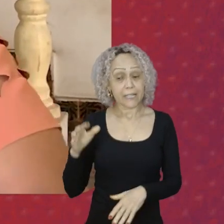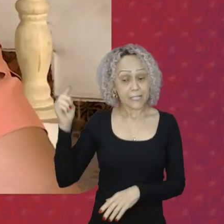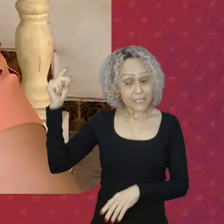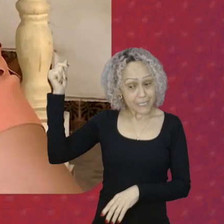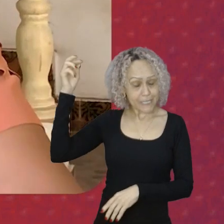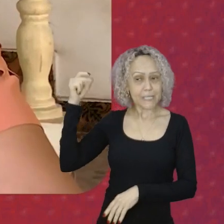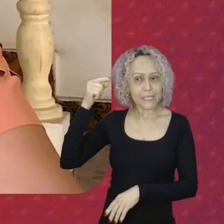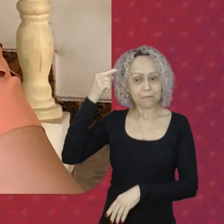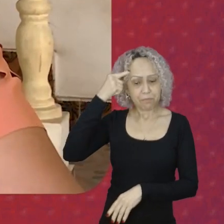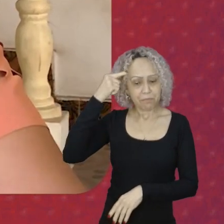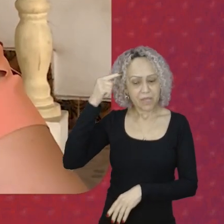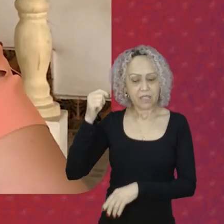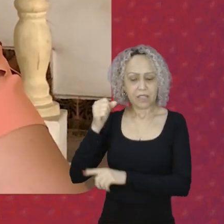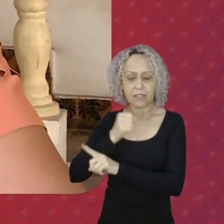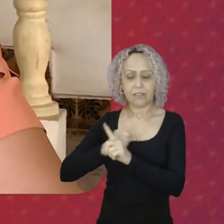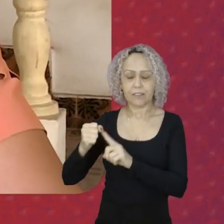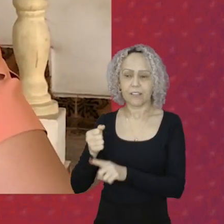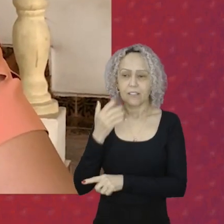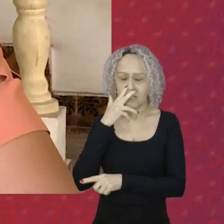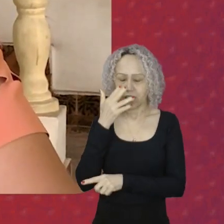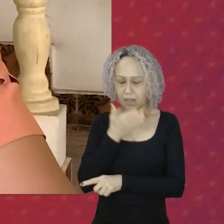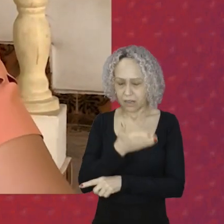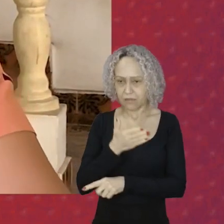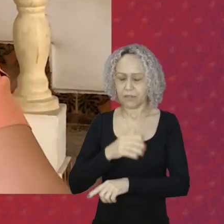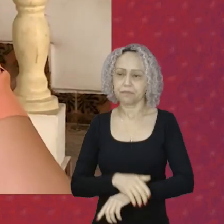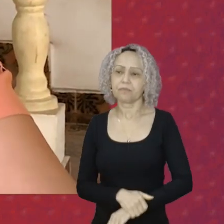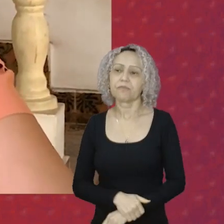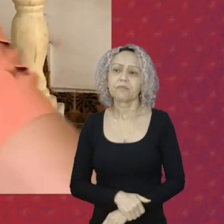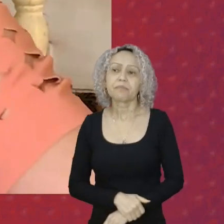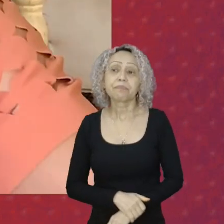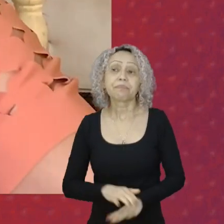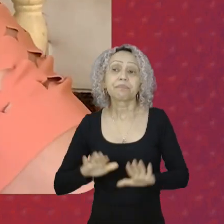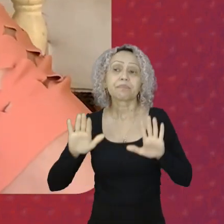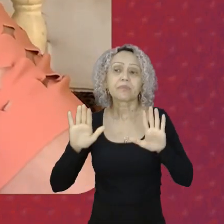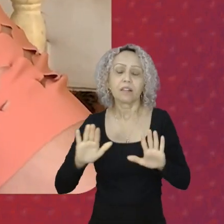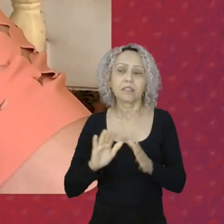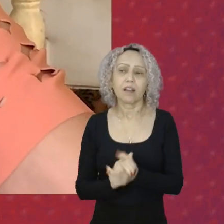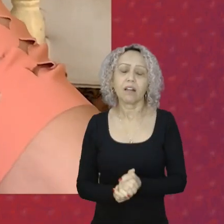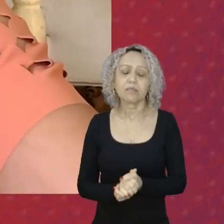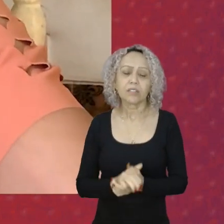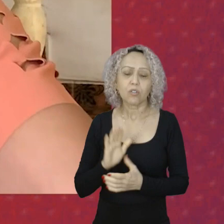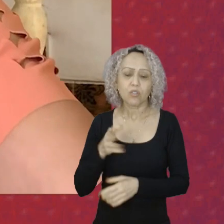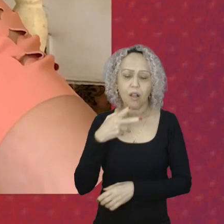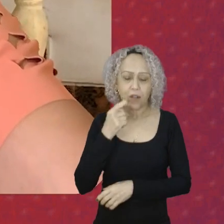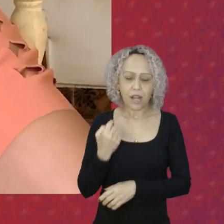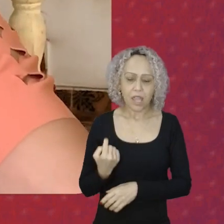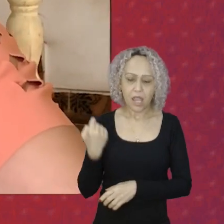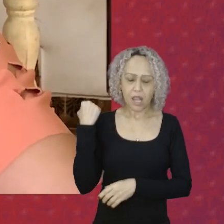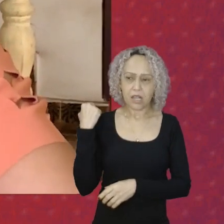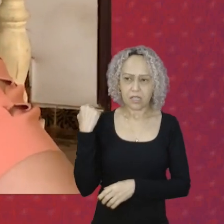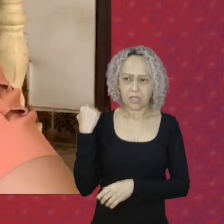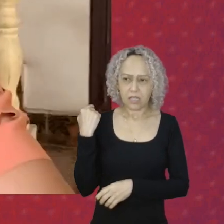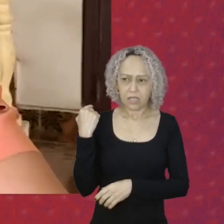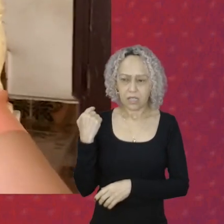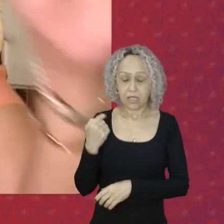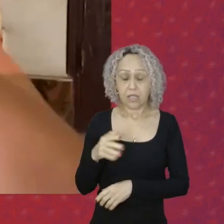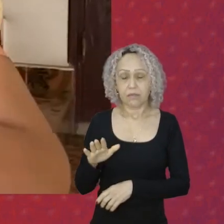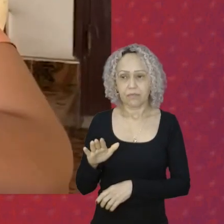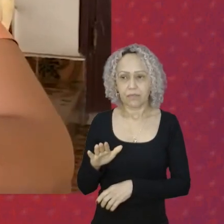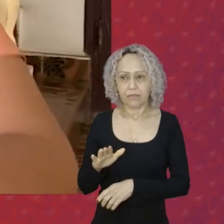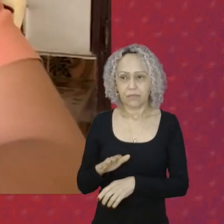esses seriam seres humanos, eles vêm com o advento, como eu disse anteriormente,